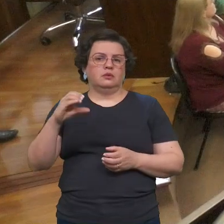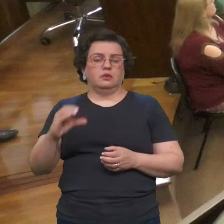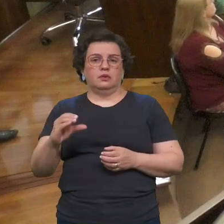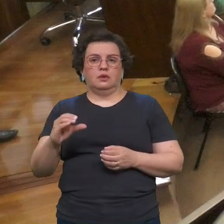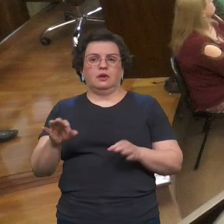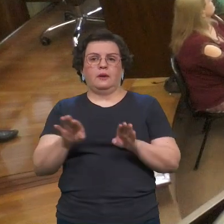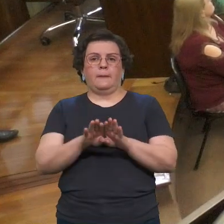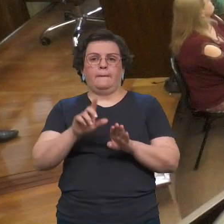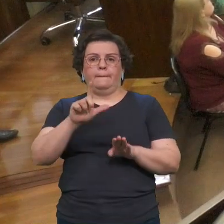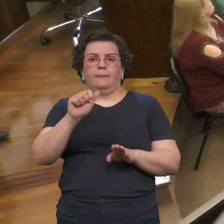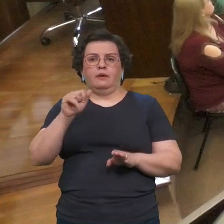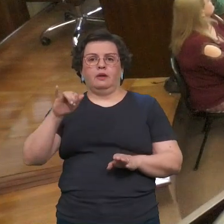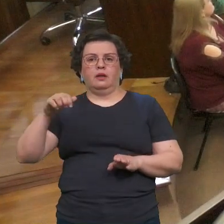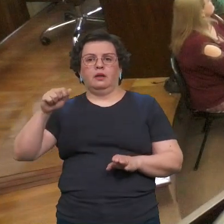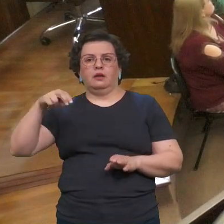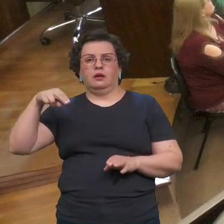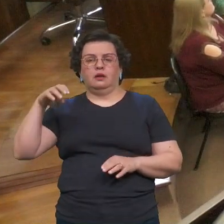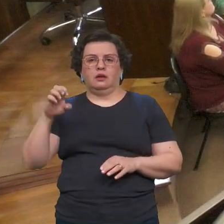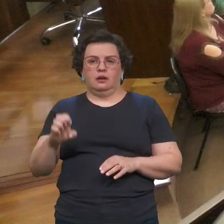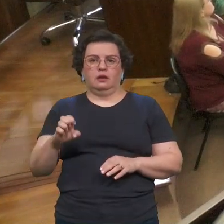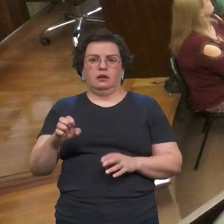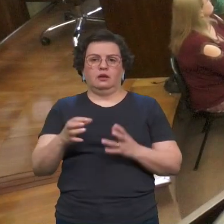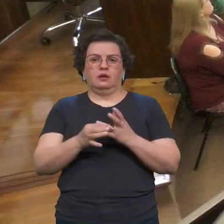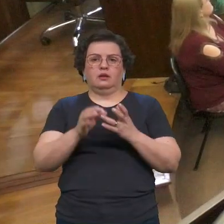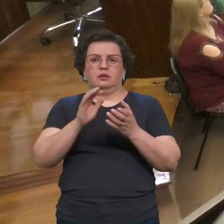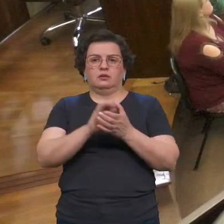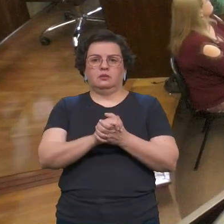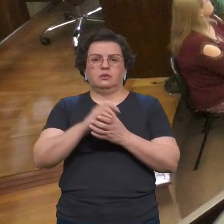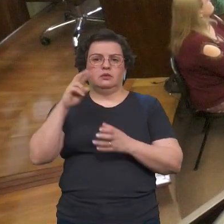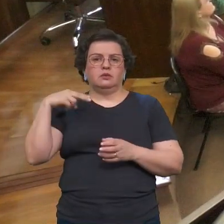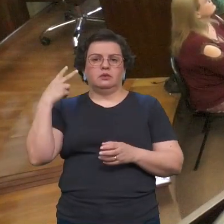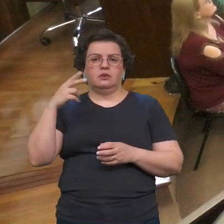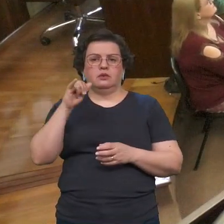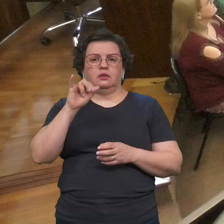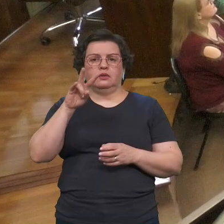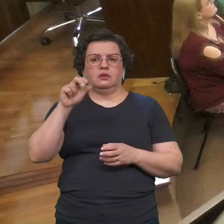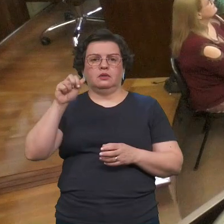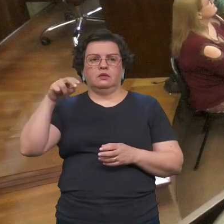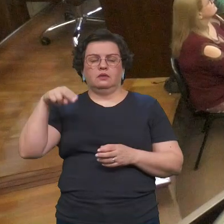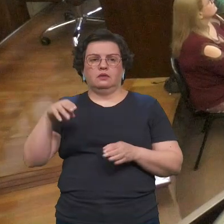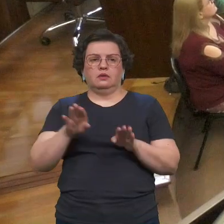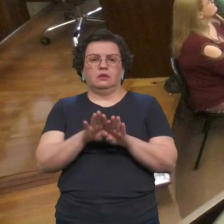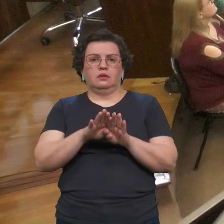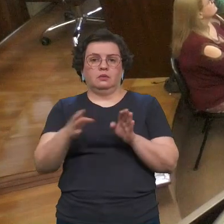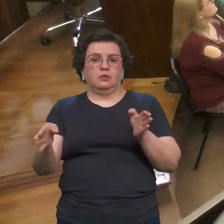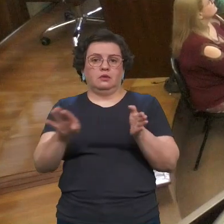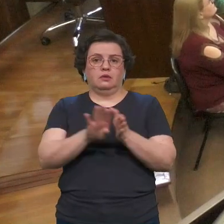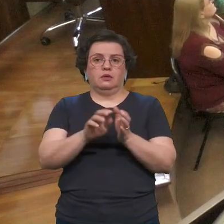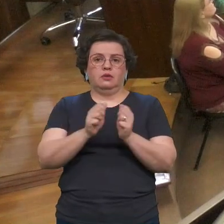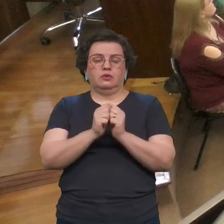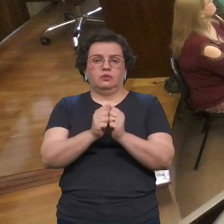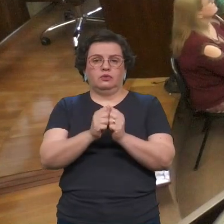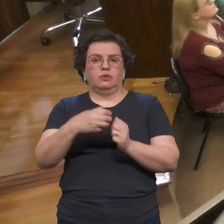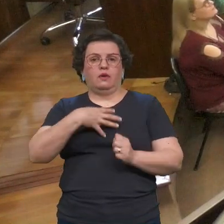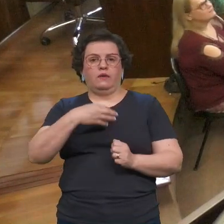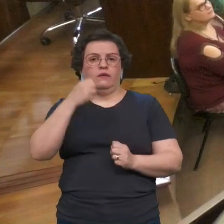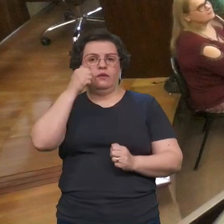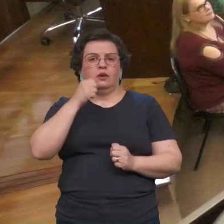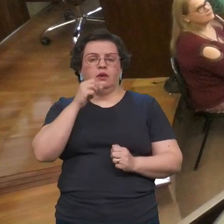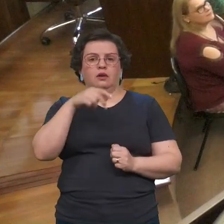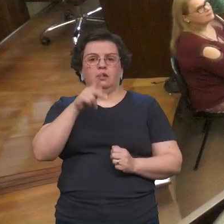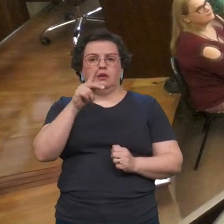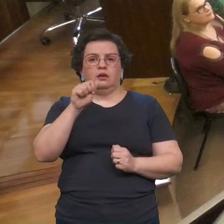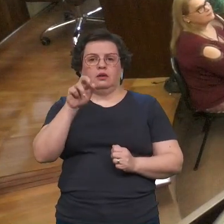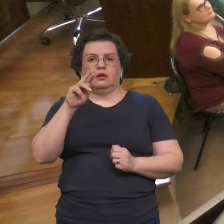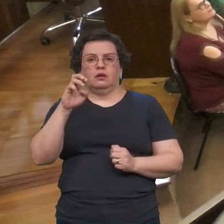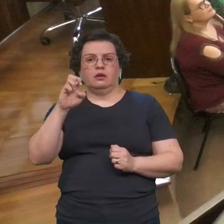Custódio, e da Laiane Caroline Nascimento, esposa do vereador Ivan Negão, que também veio acompanhada das filhas Karen, Rebeca,